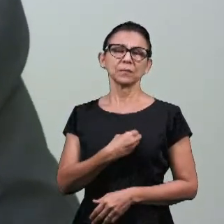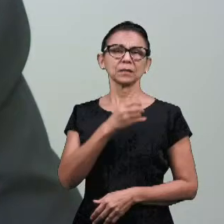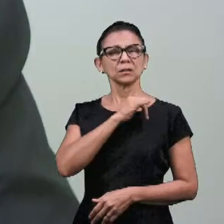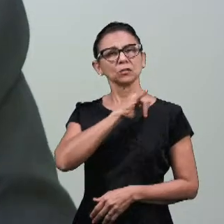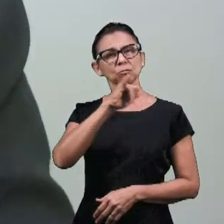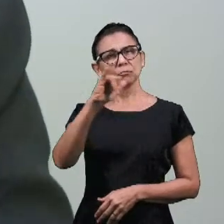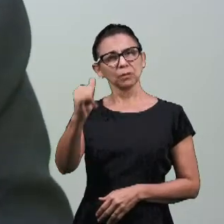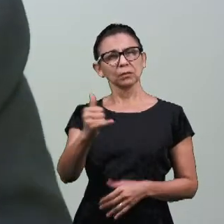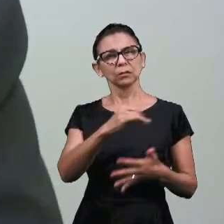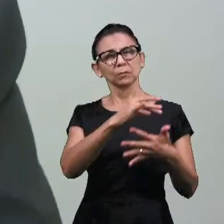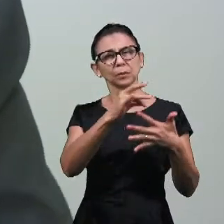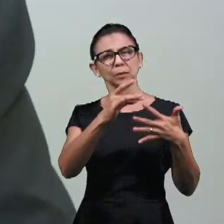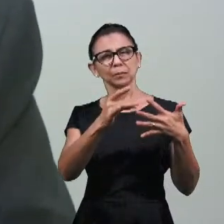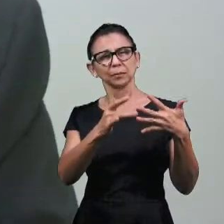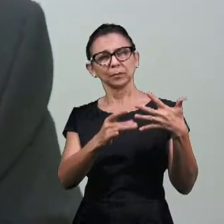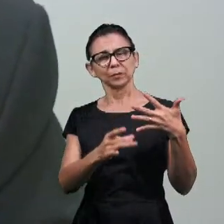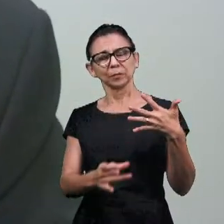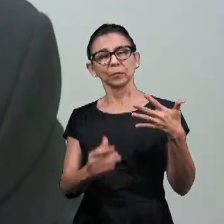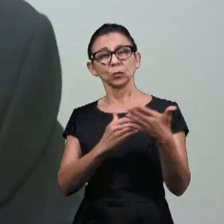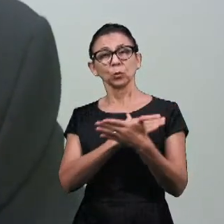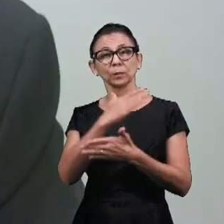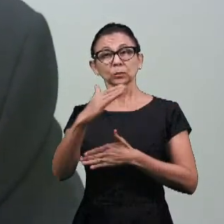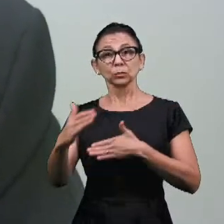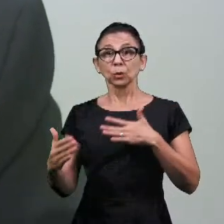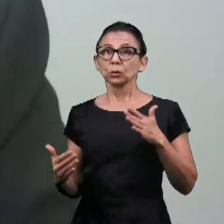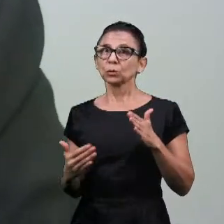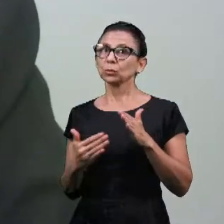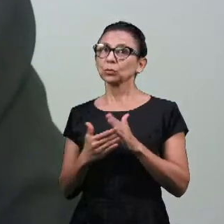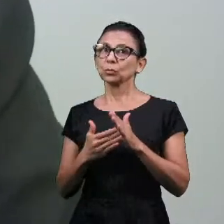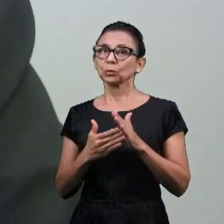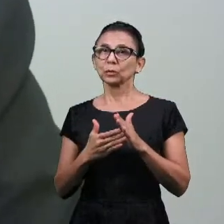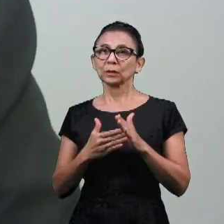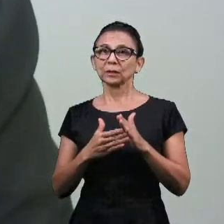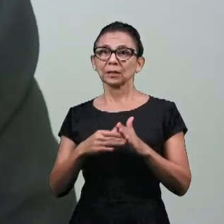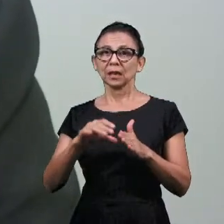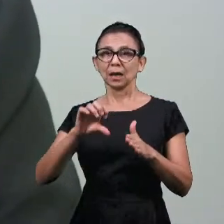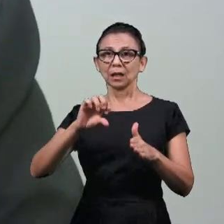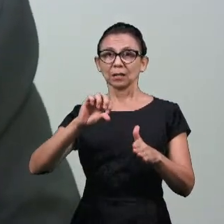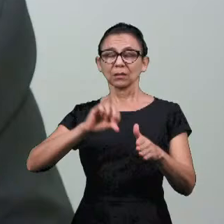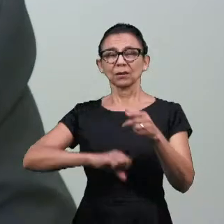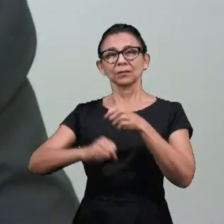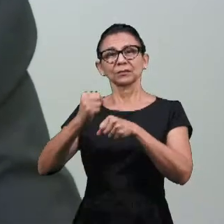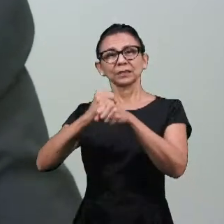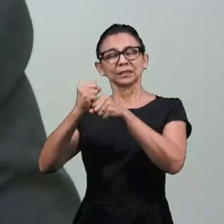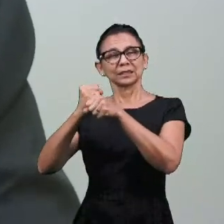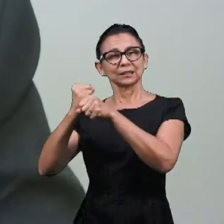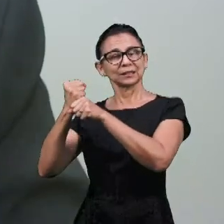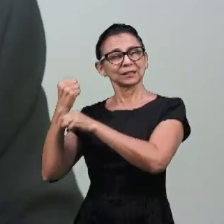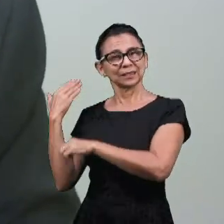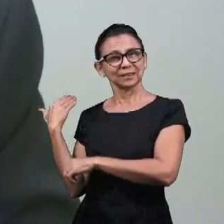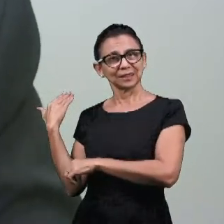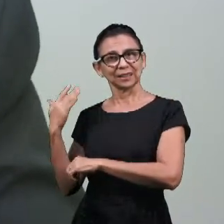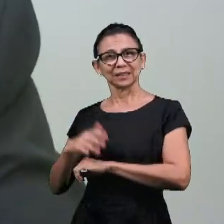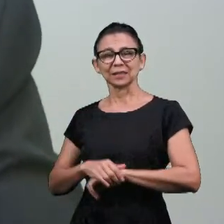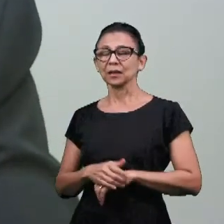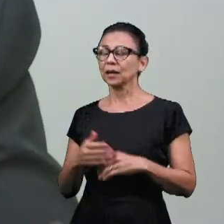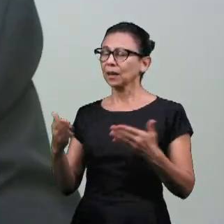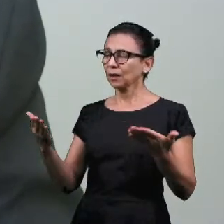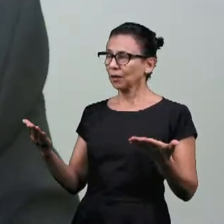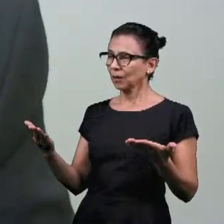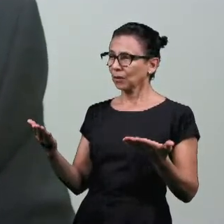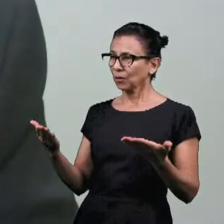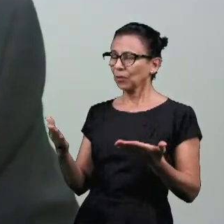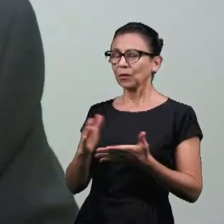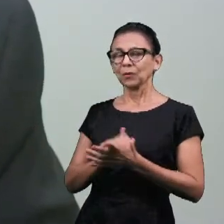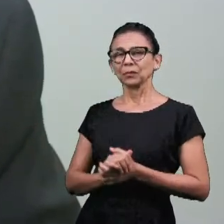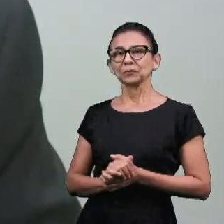satélite, quando começou tudo aqui há 9 anos atrás. E hoje, querido pastor, nós vamos falar um pouco da vida do senhor. Mas primeiro, eu